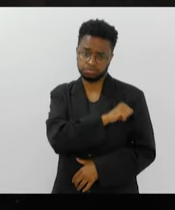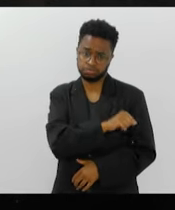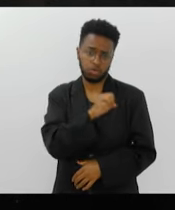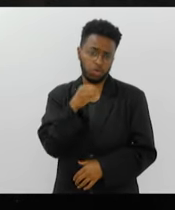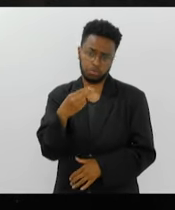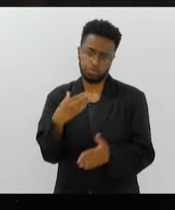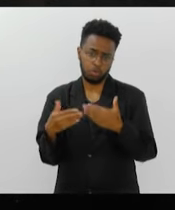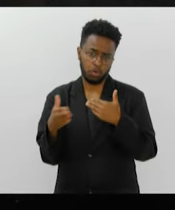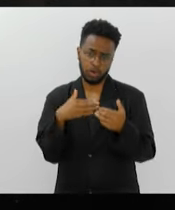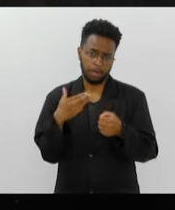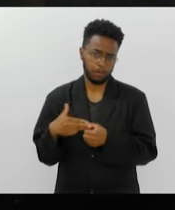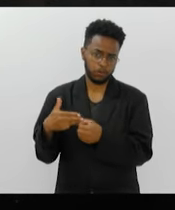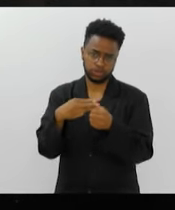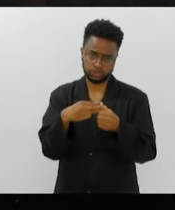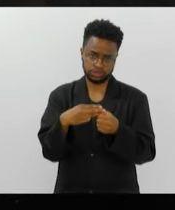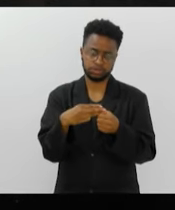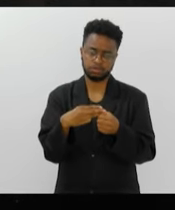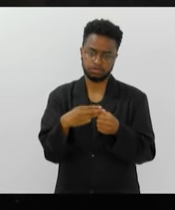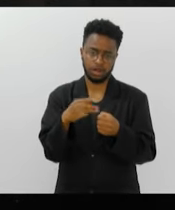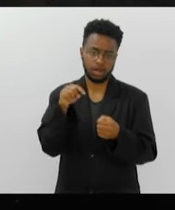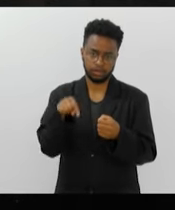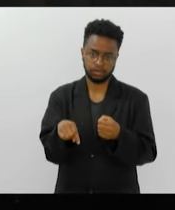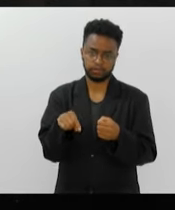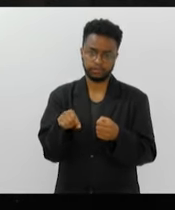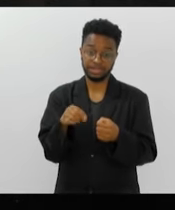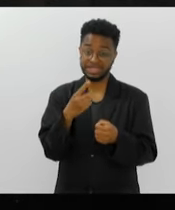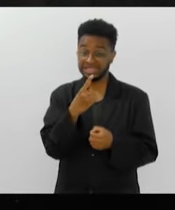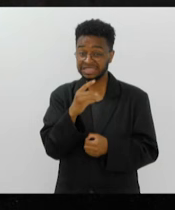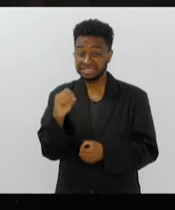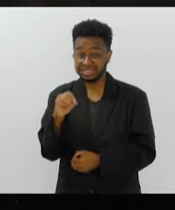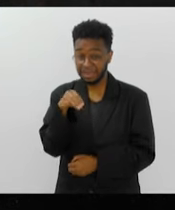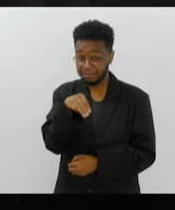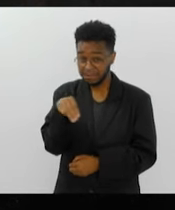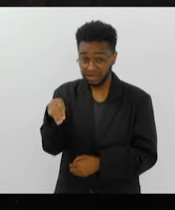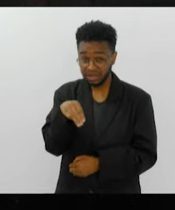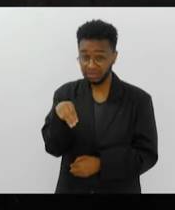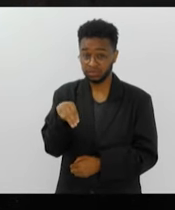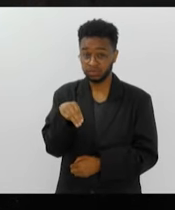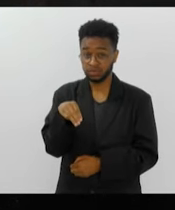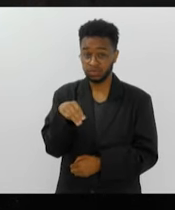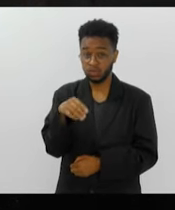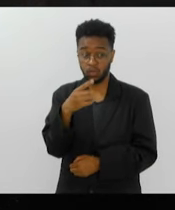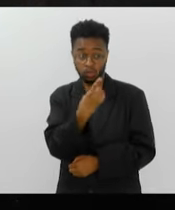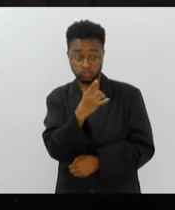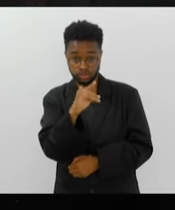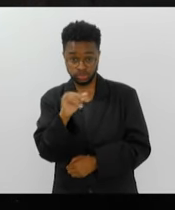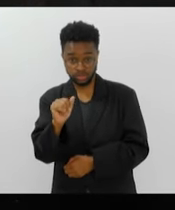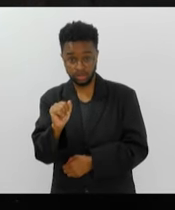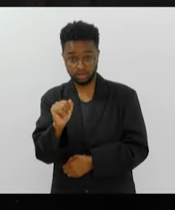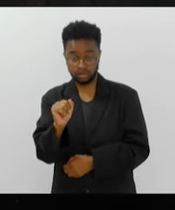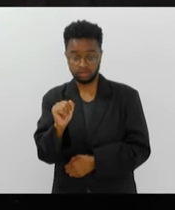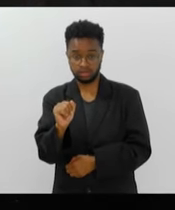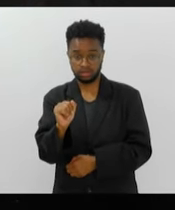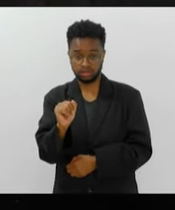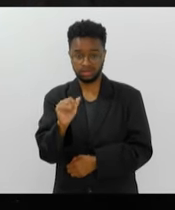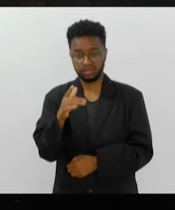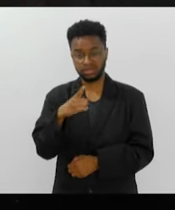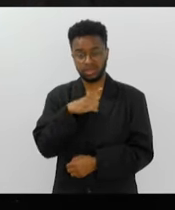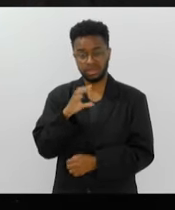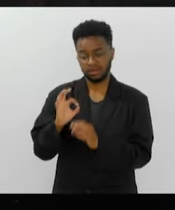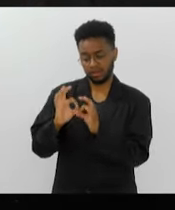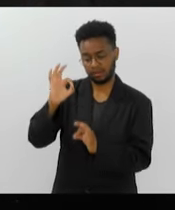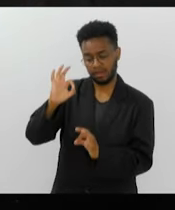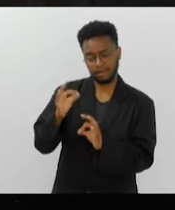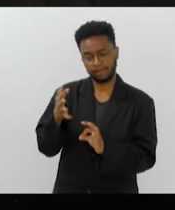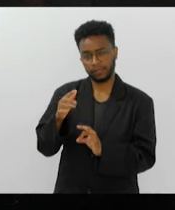da nossa região metropolitana 100 mm num dia que dá mais ou menos